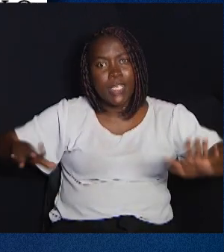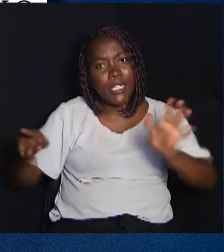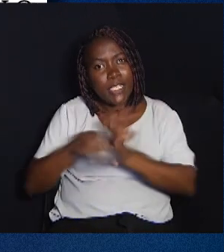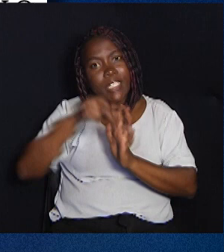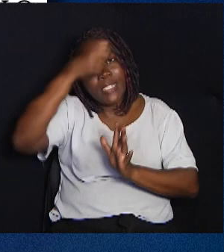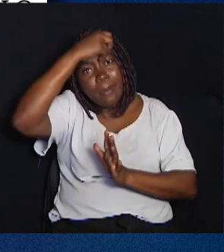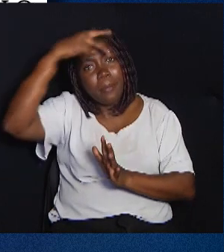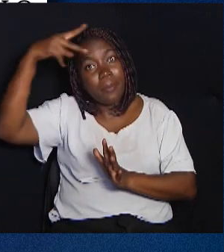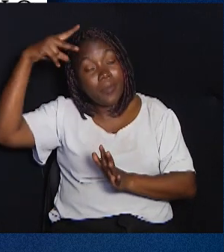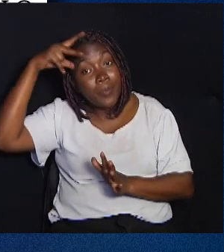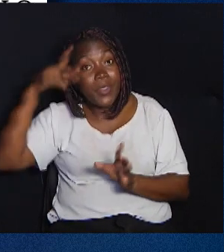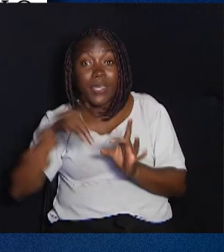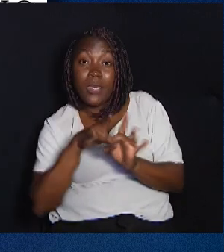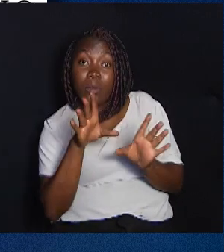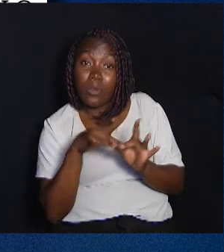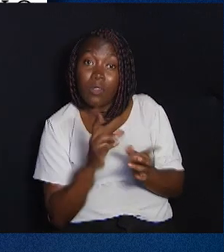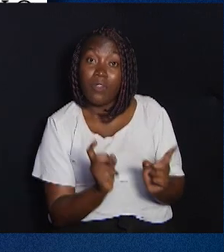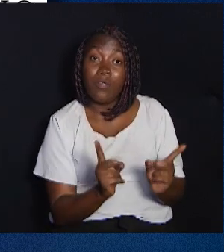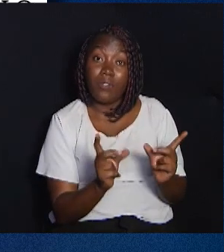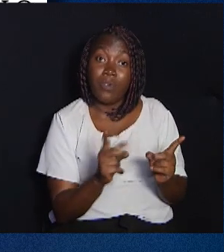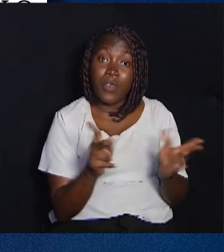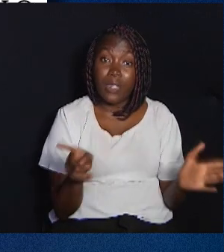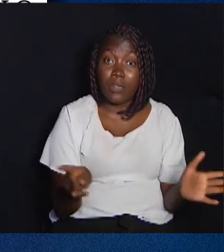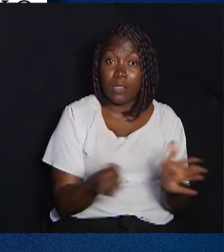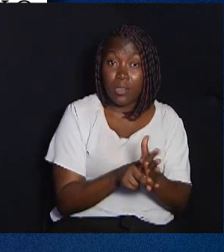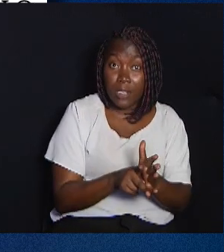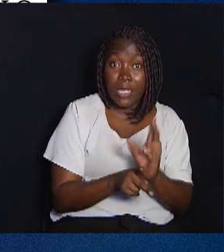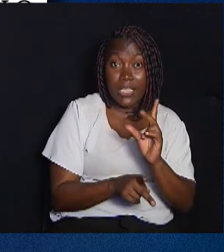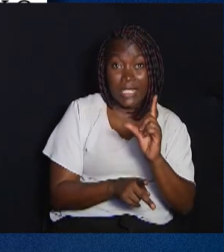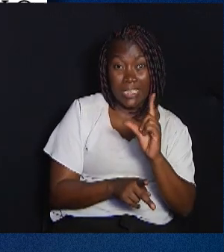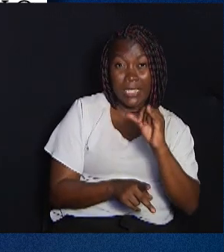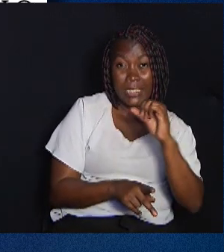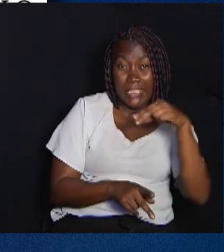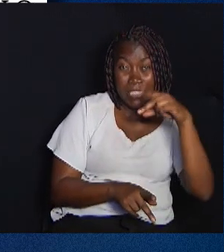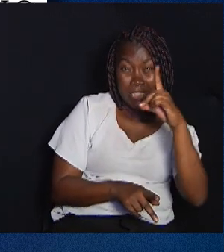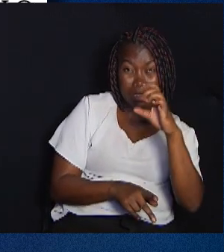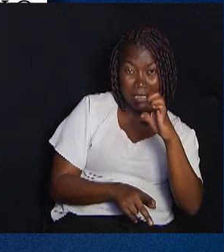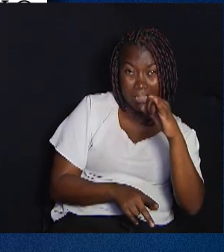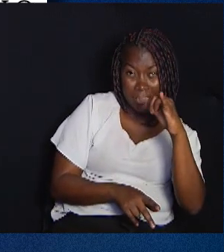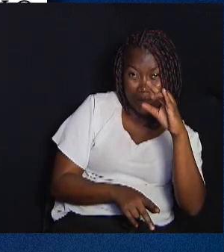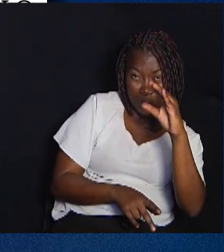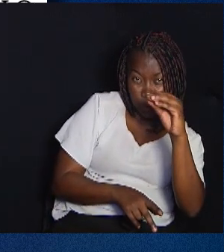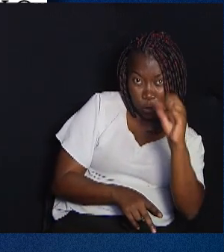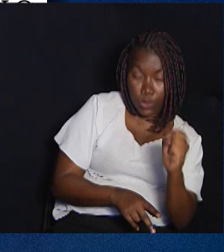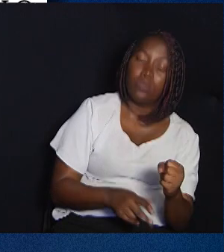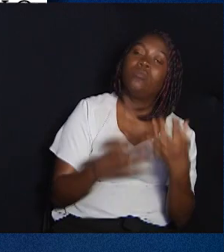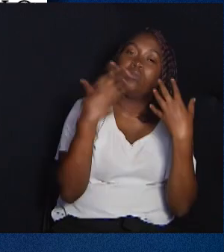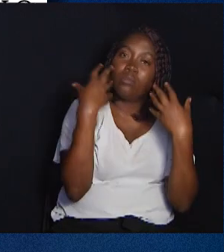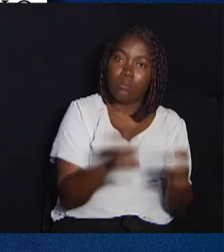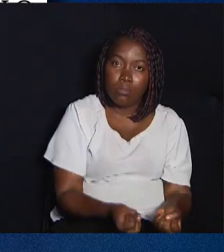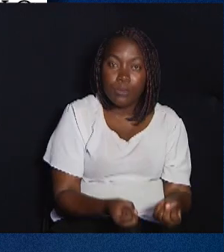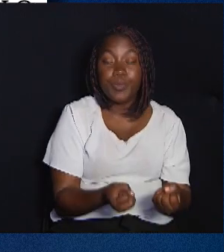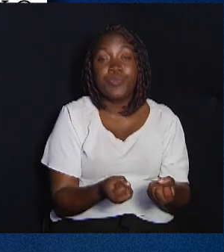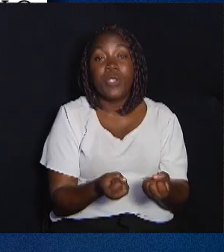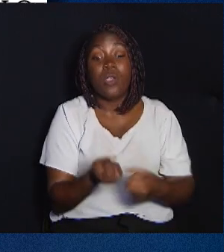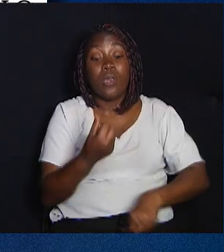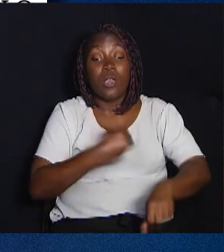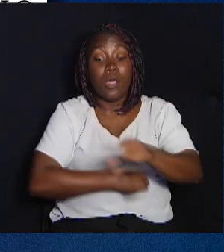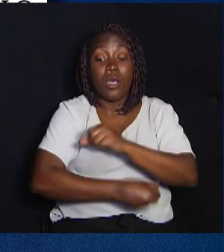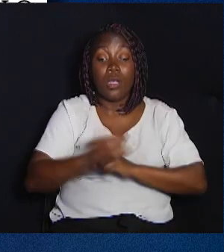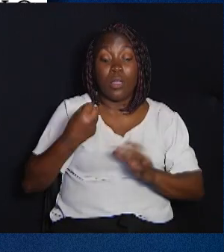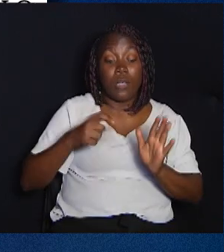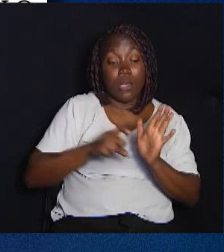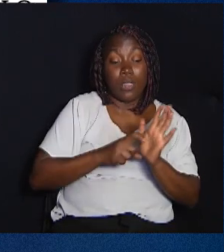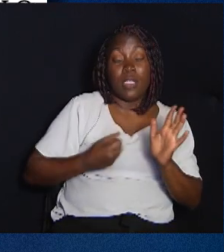Campinas e autoriza a venda aos proprietários os lindeiros também foram aprovados o item cinco